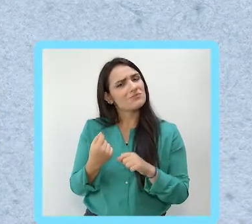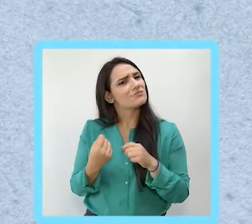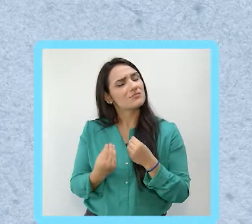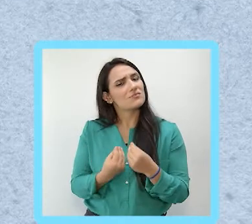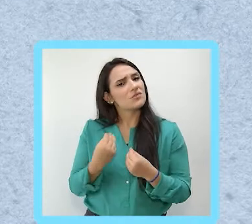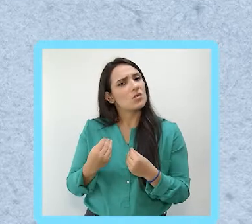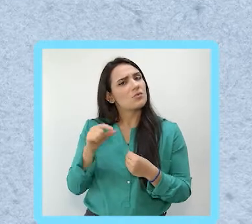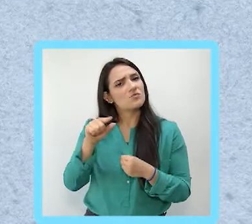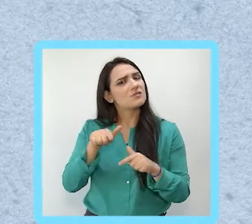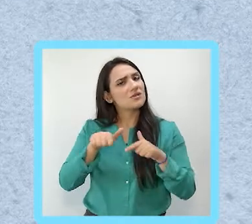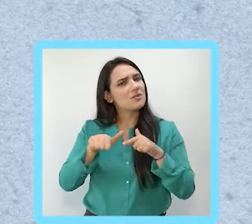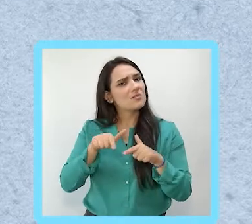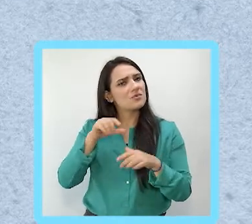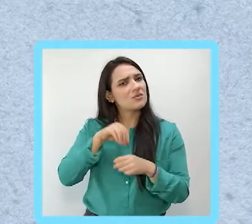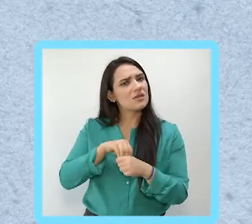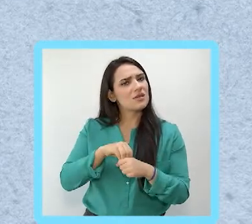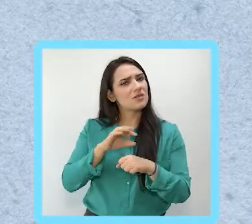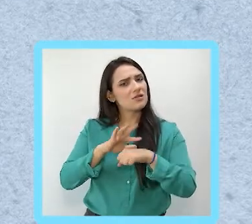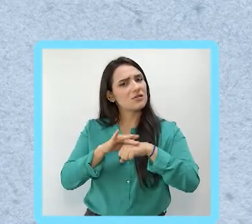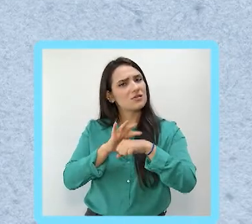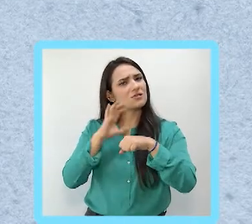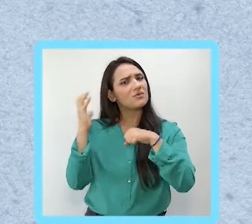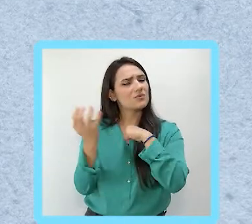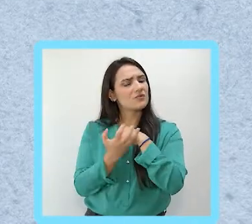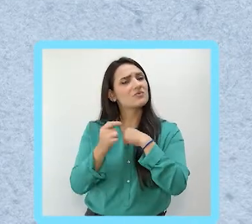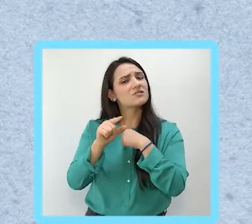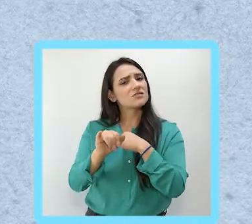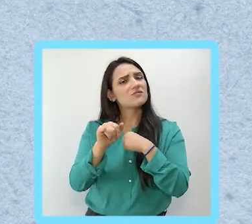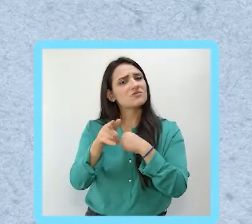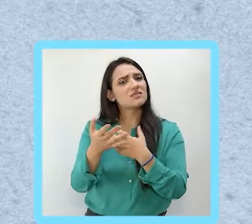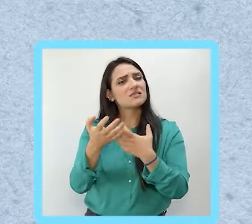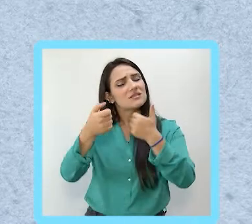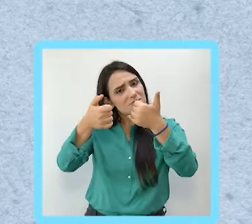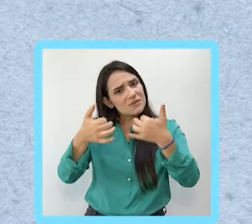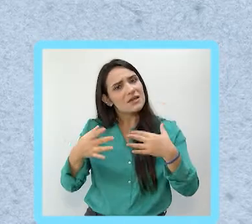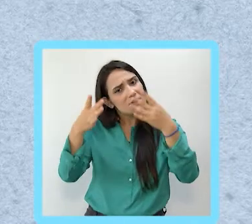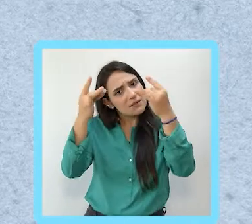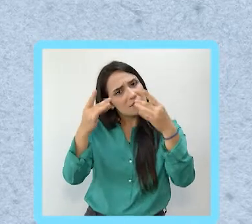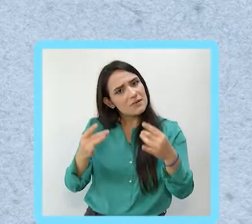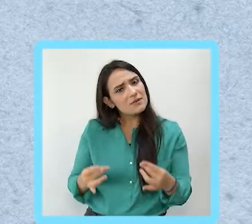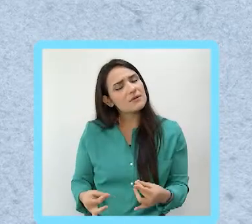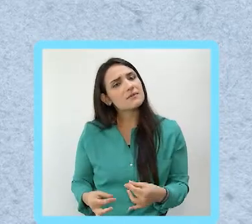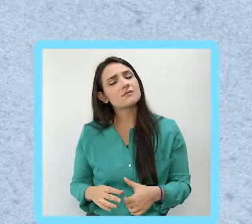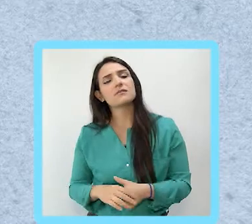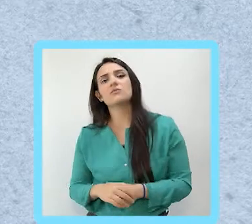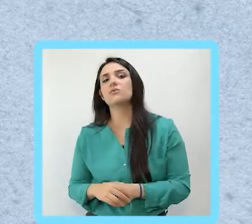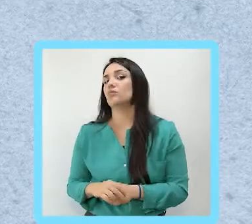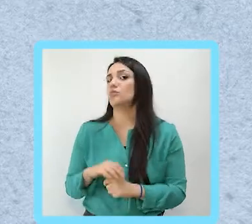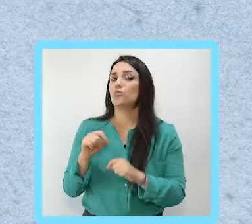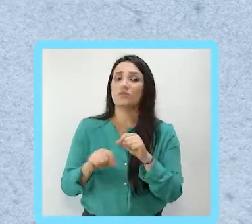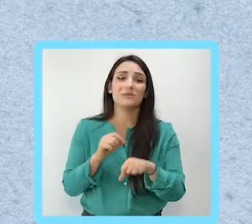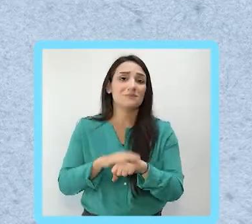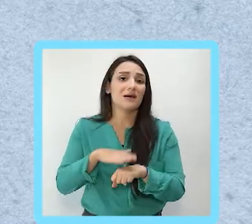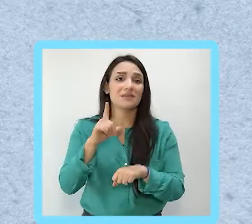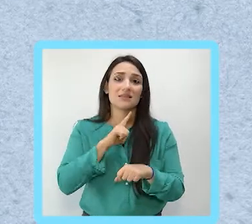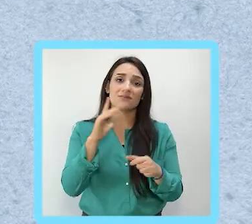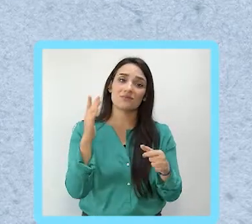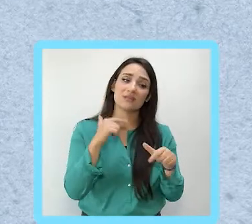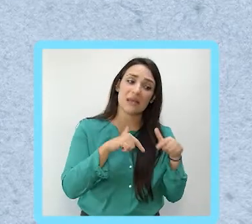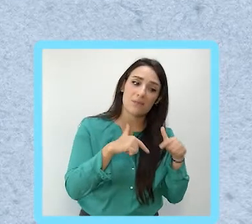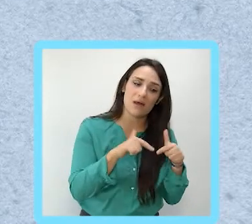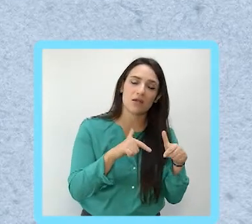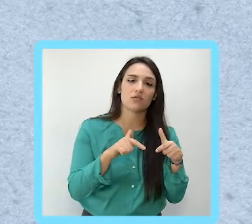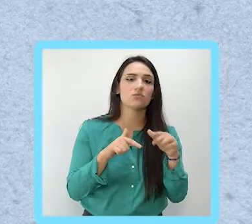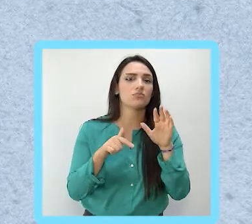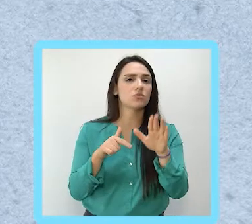atuação da Procuradoria durante a pandemia? Se já relatou, puder detalhar um pouco mais, onde foi mais acionado, e o